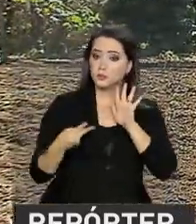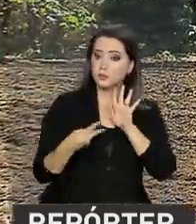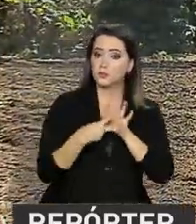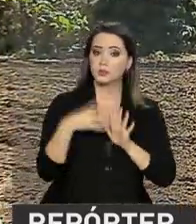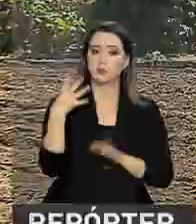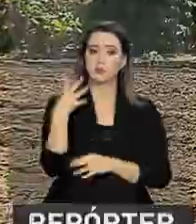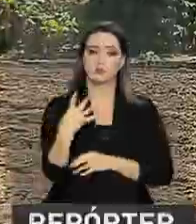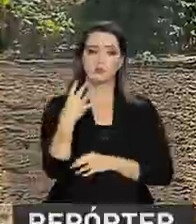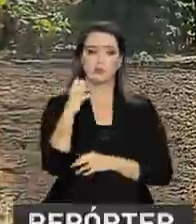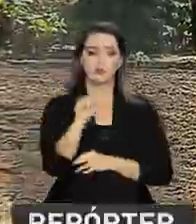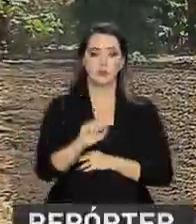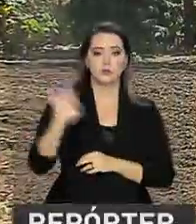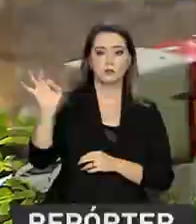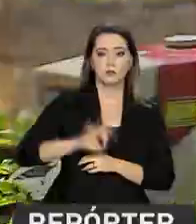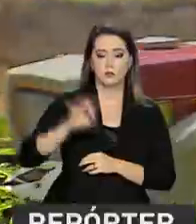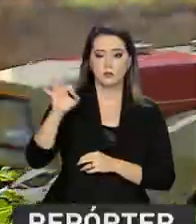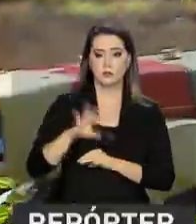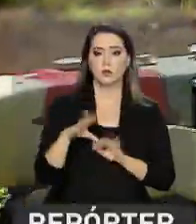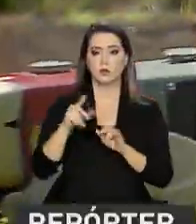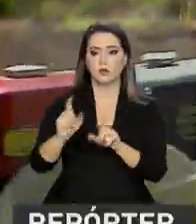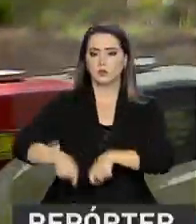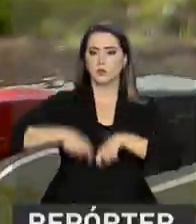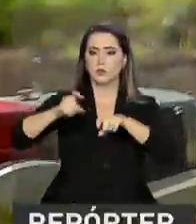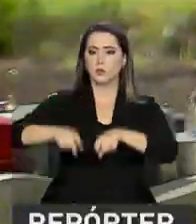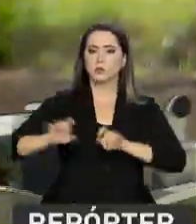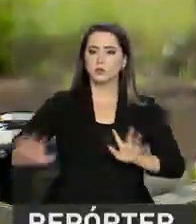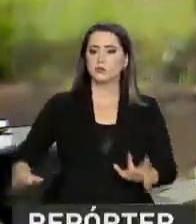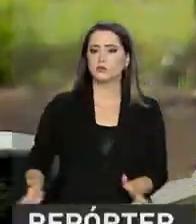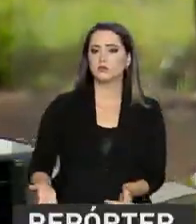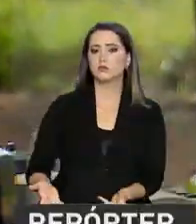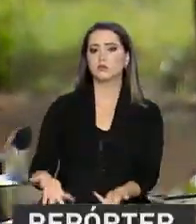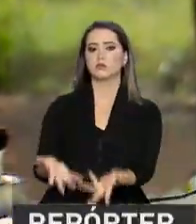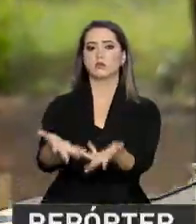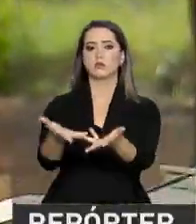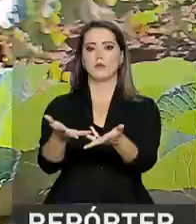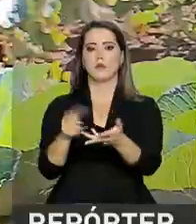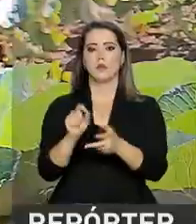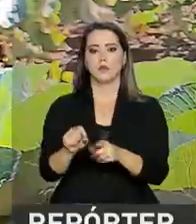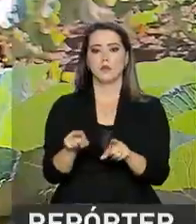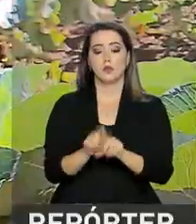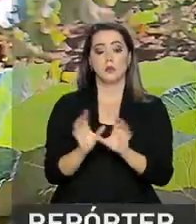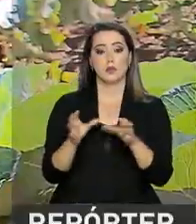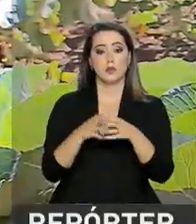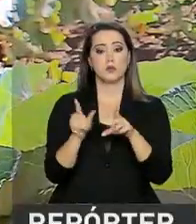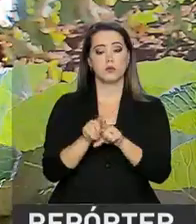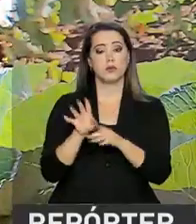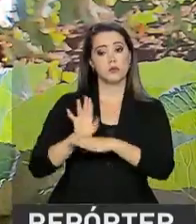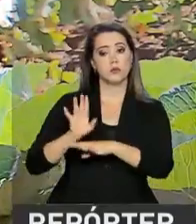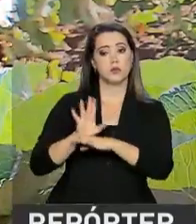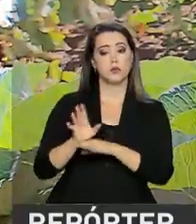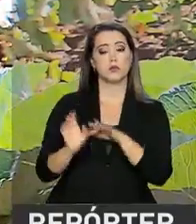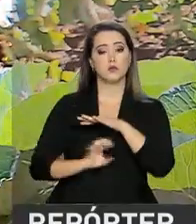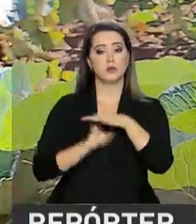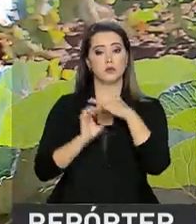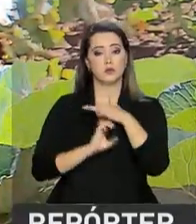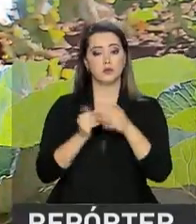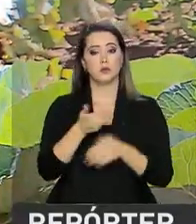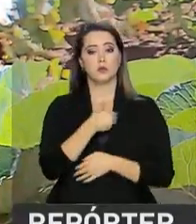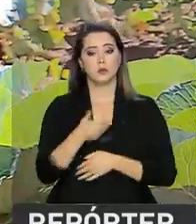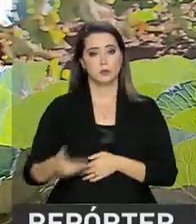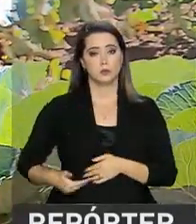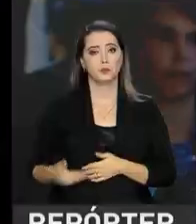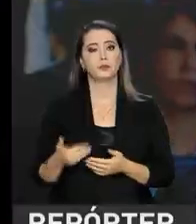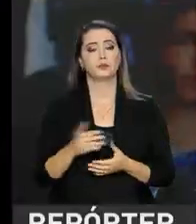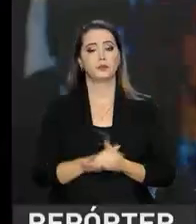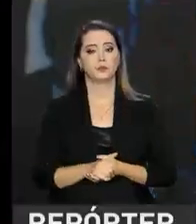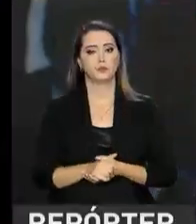de 48% da produção agropecuária e, nesse processo, contam com o apoio de empresas públicas, como a